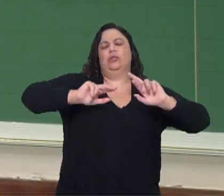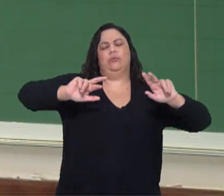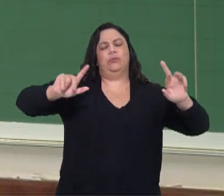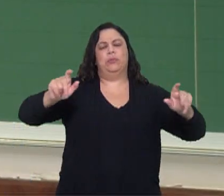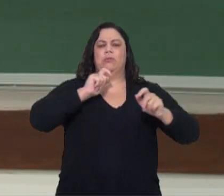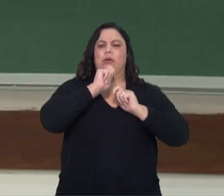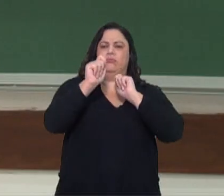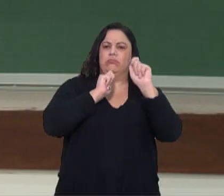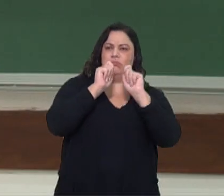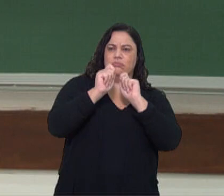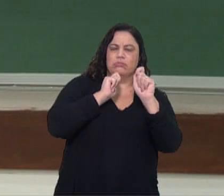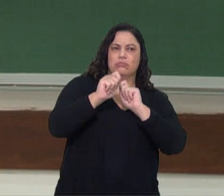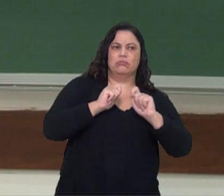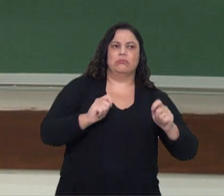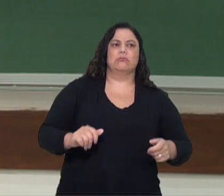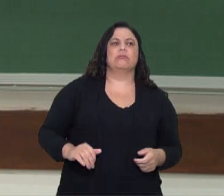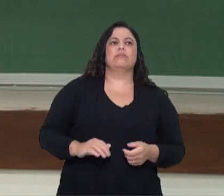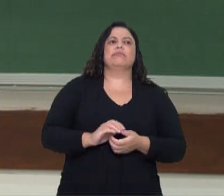jornalística.